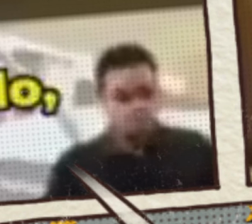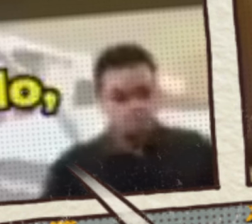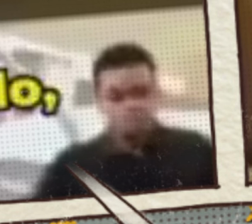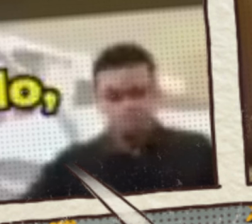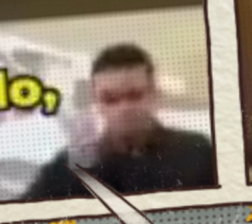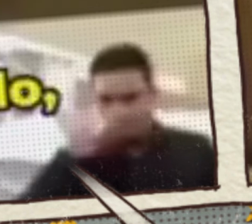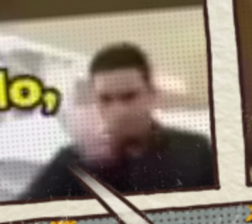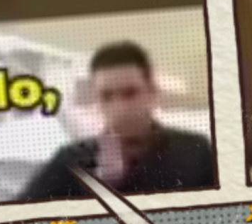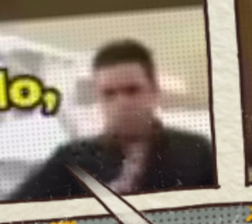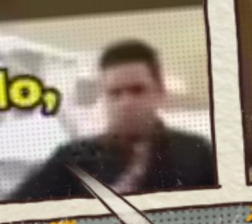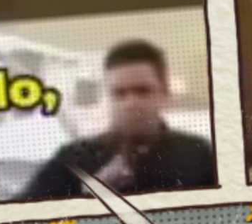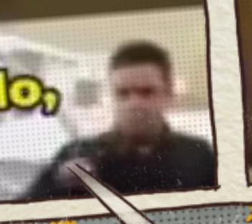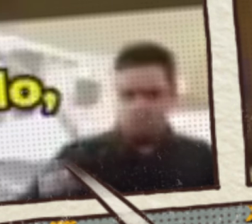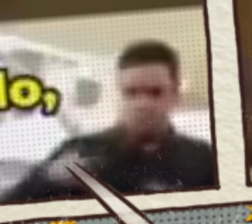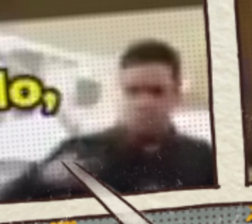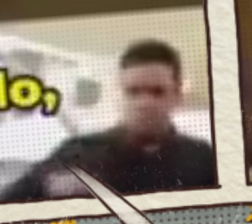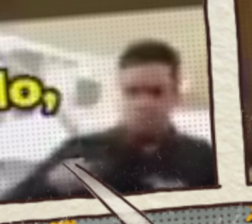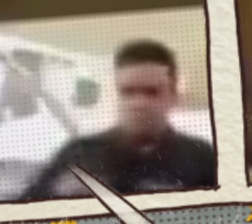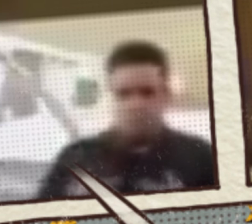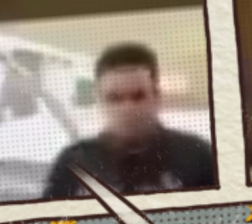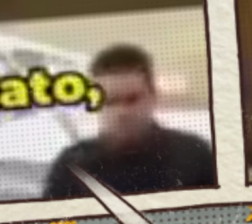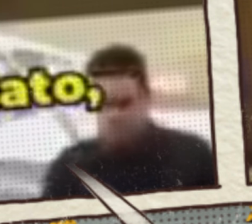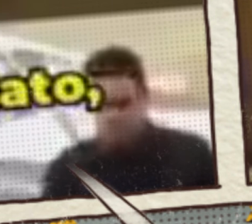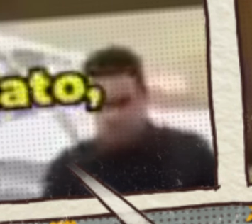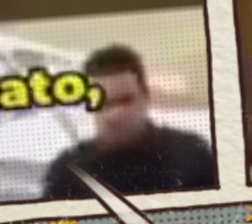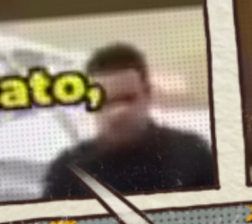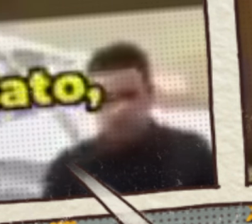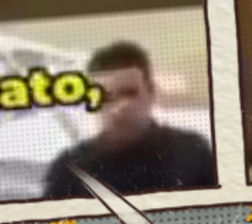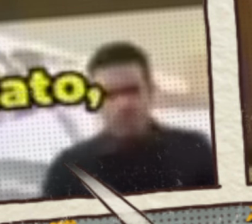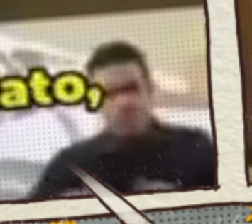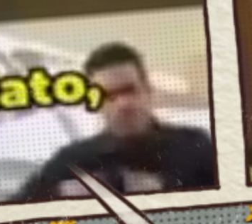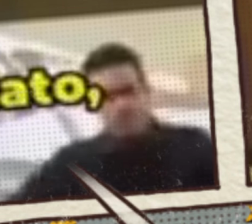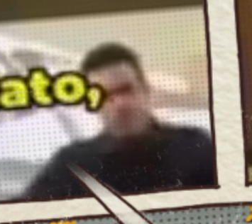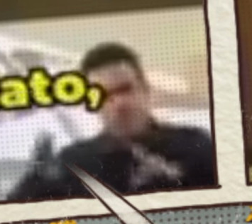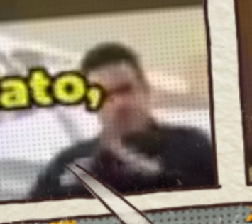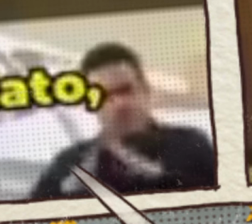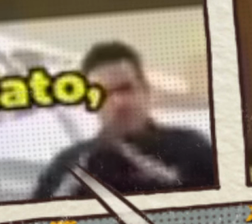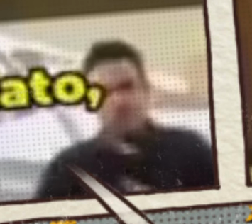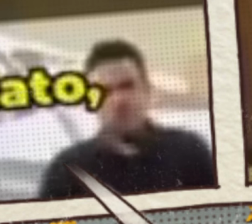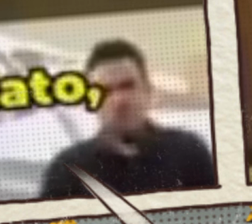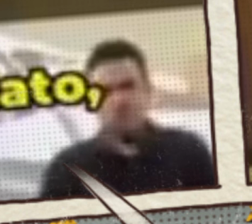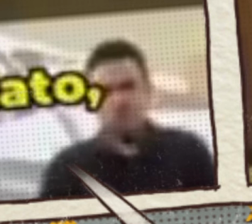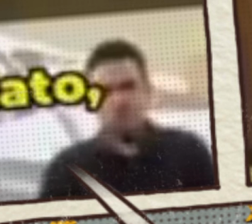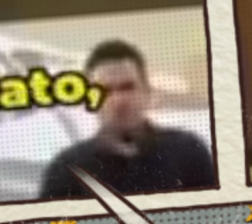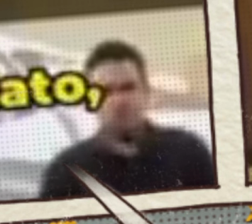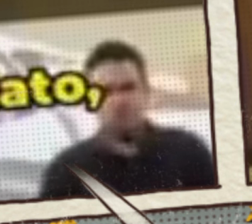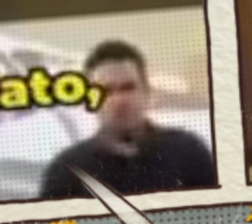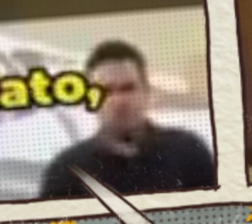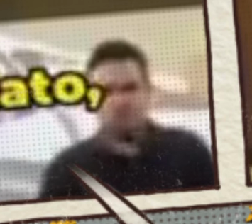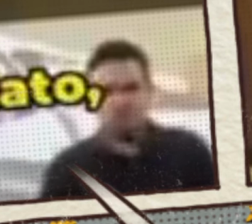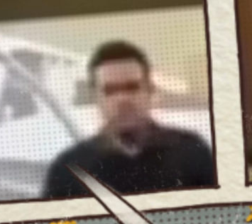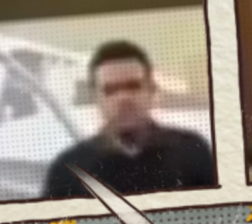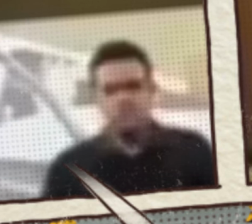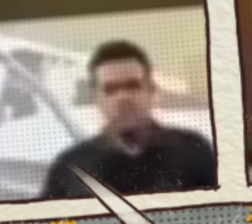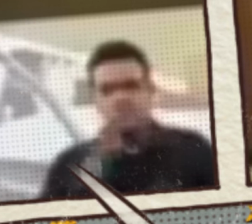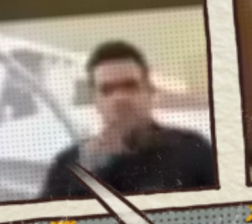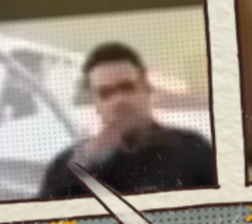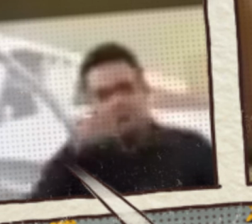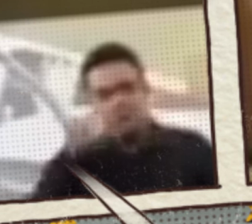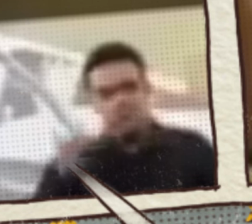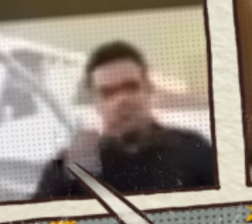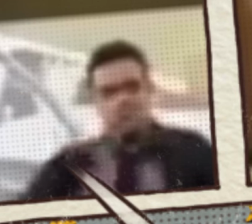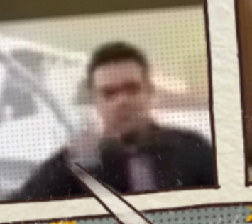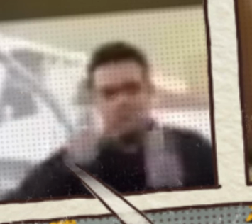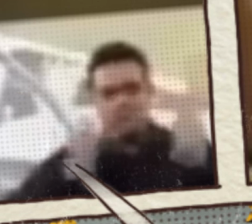criticado quem não quer ser satirizado fique em casa não seja candidato